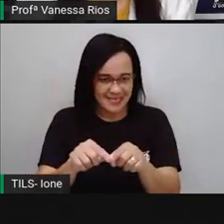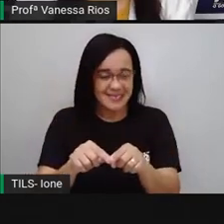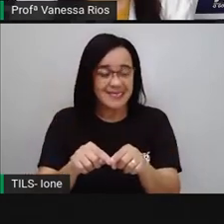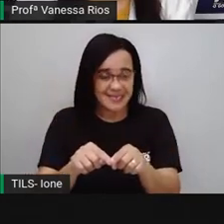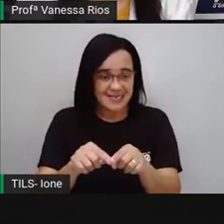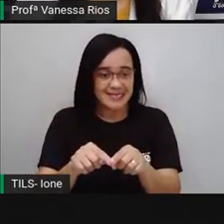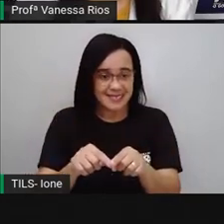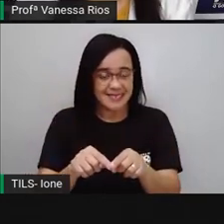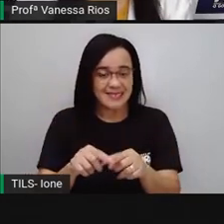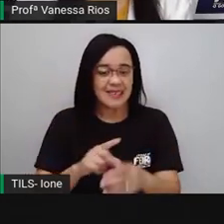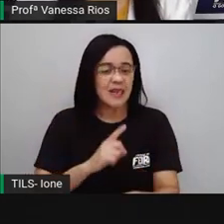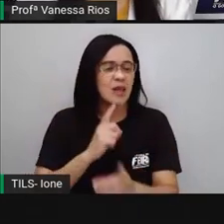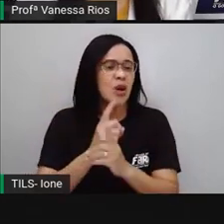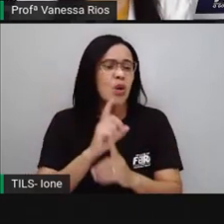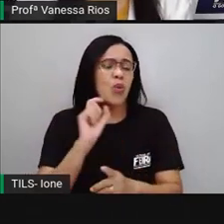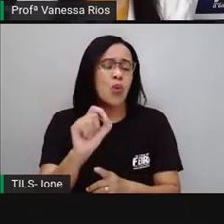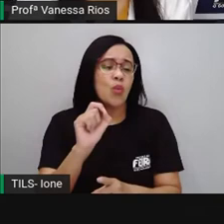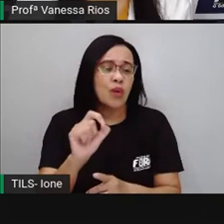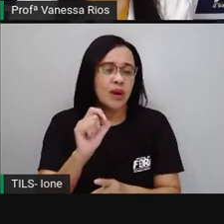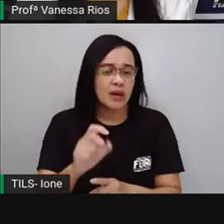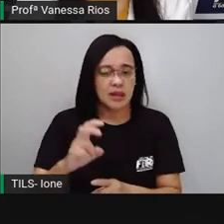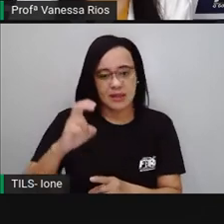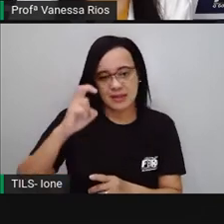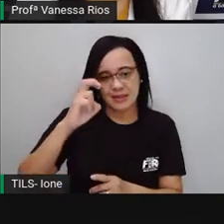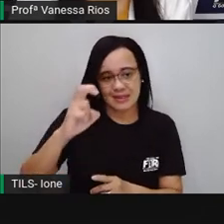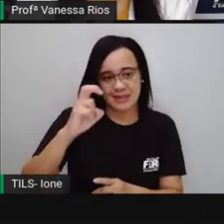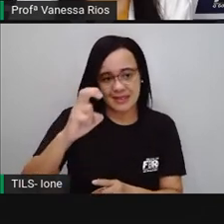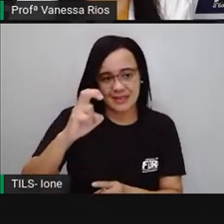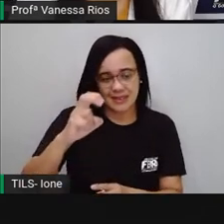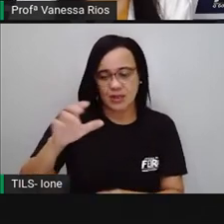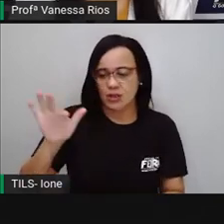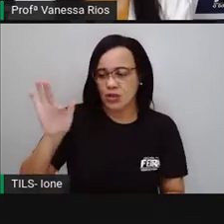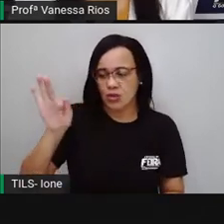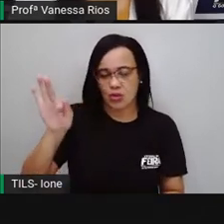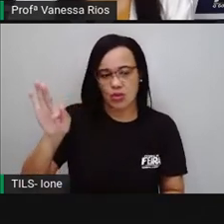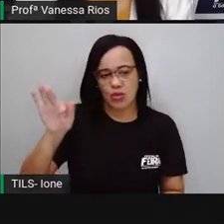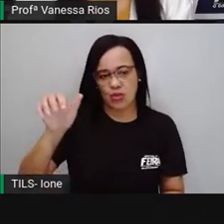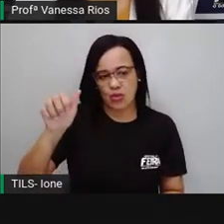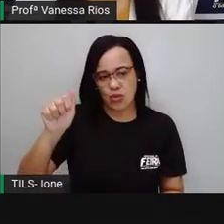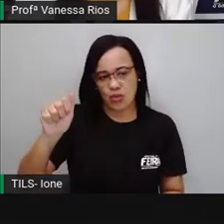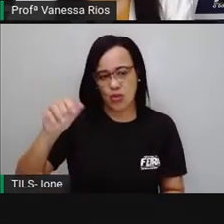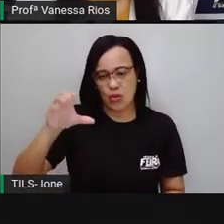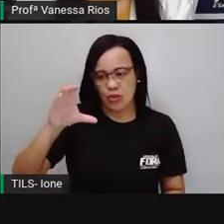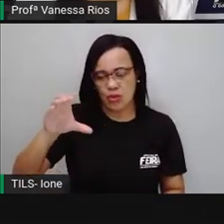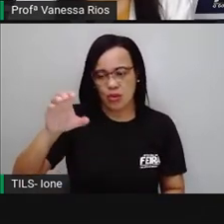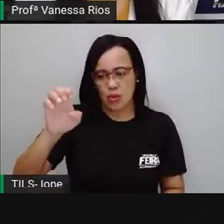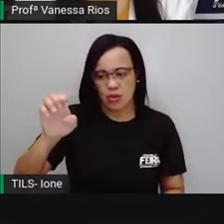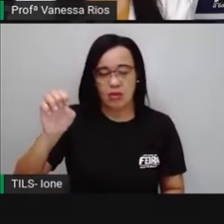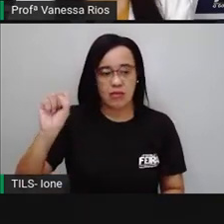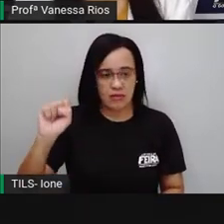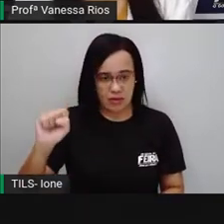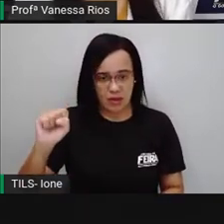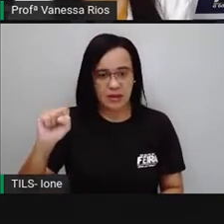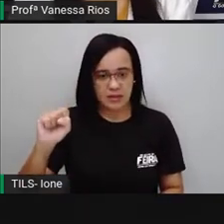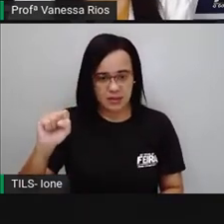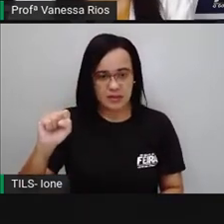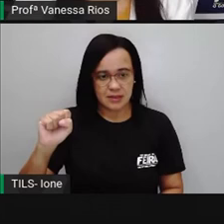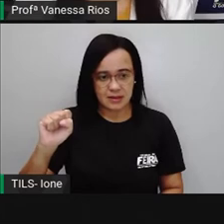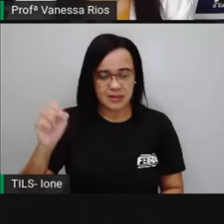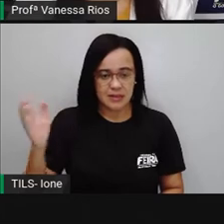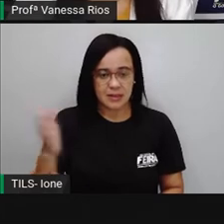5 faces, não é? Ó, 4 triângulos e 1 quadrado, 8 arestas e